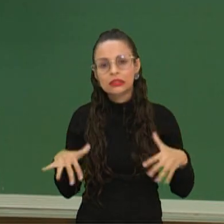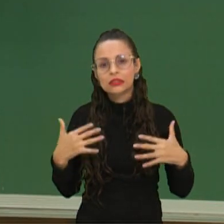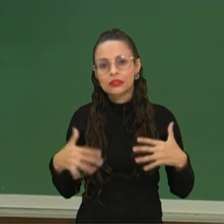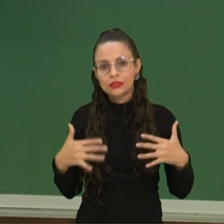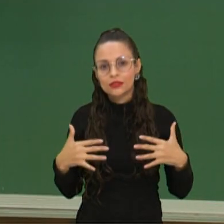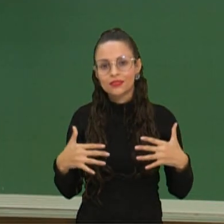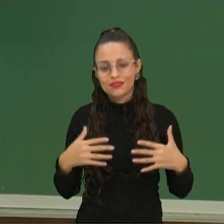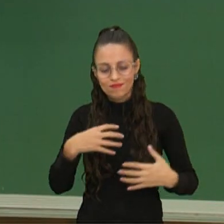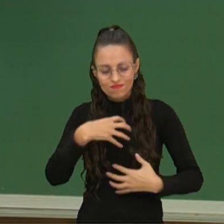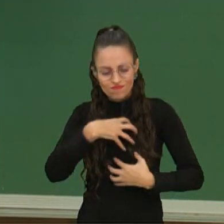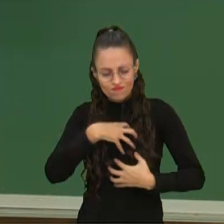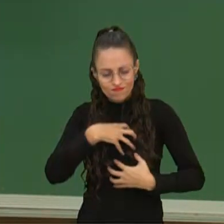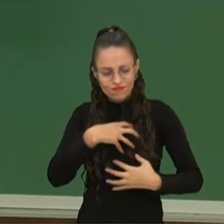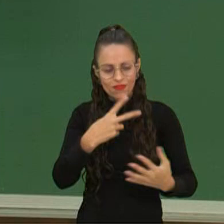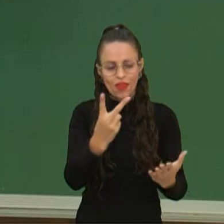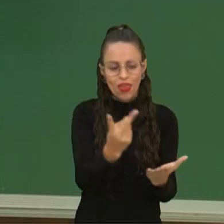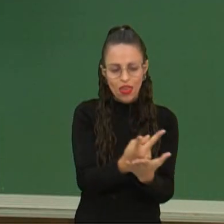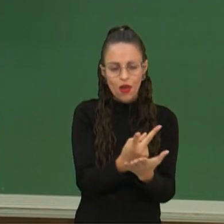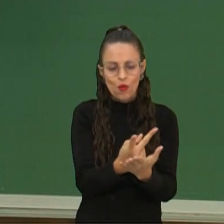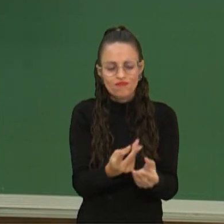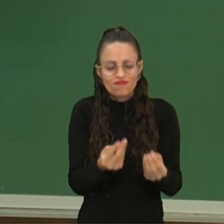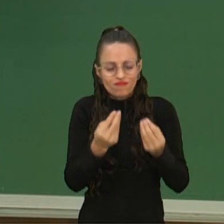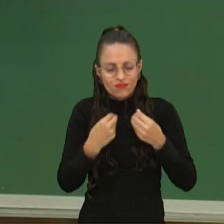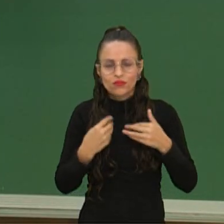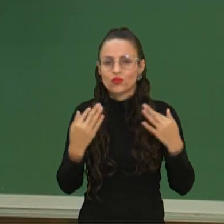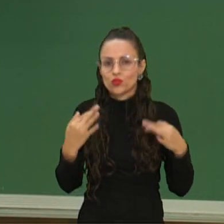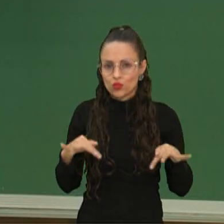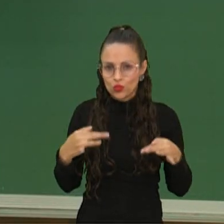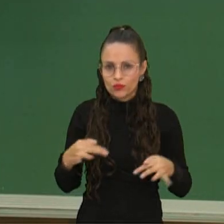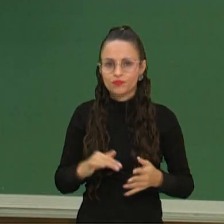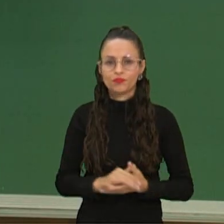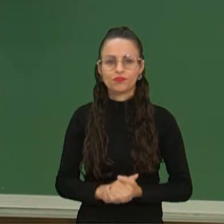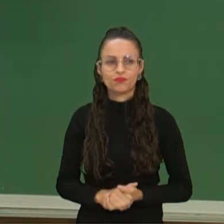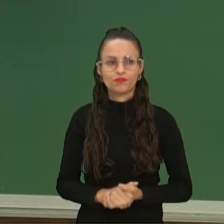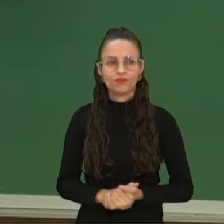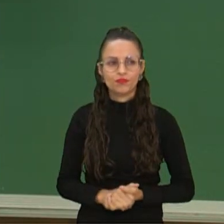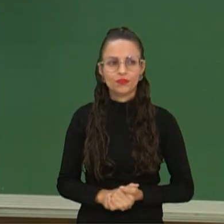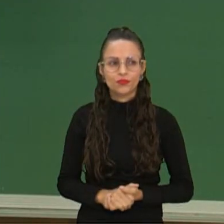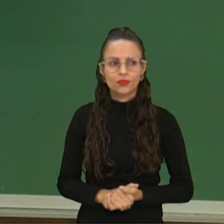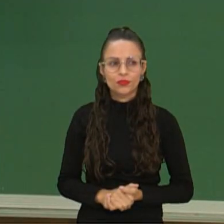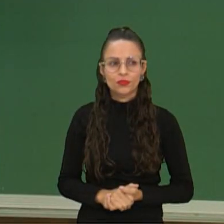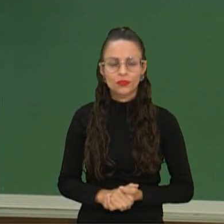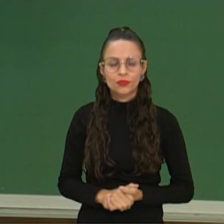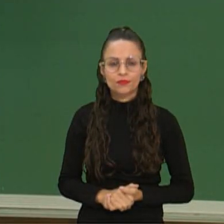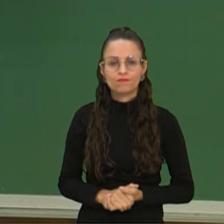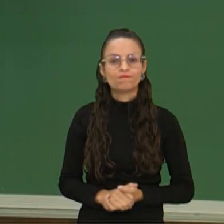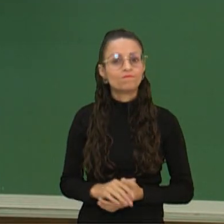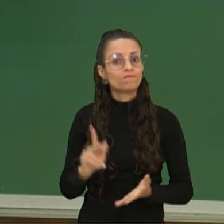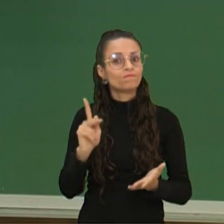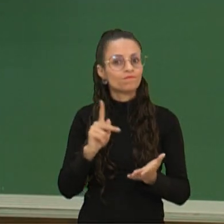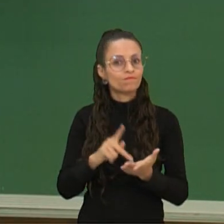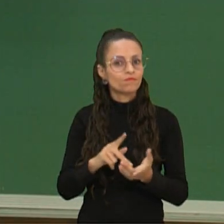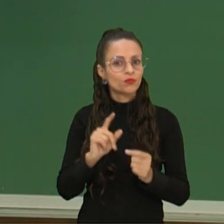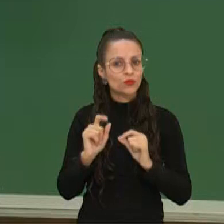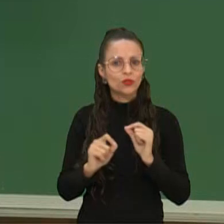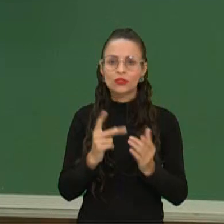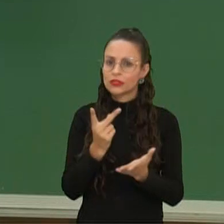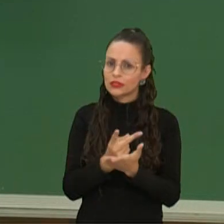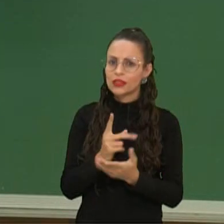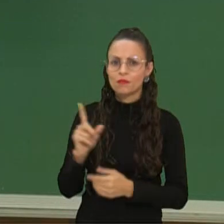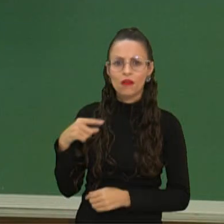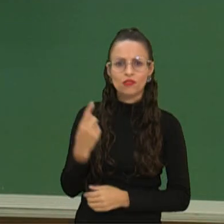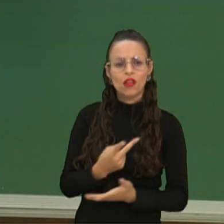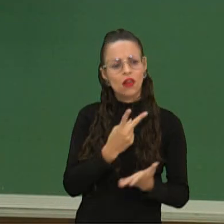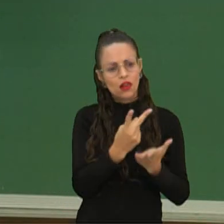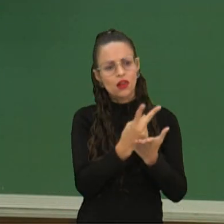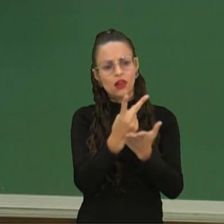pela dor que a gente sente por cometer algum erro, né? Daí ele vem aqui e fala, de fato, nós sempre vamos cometer erros, mas